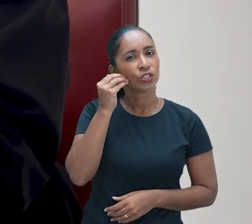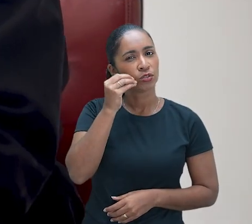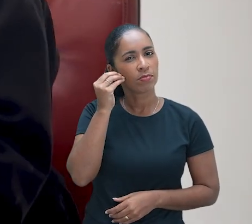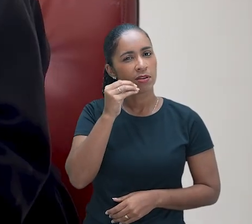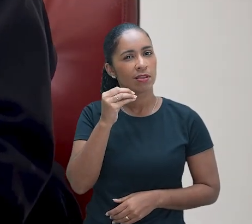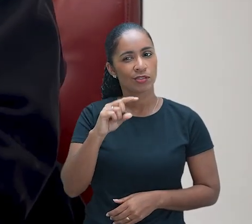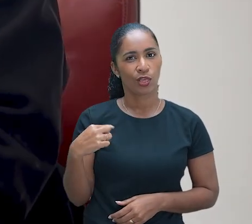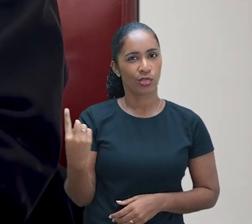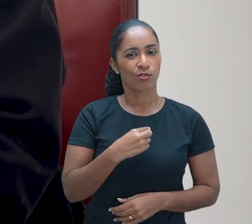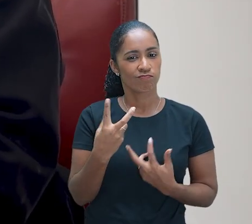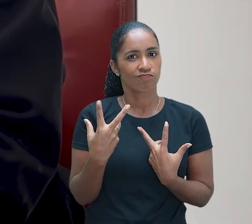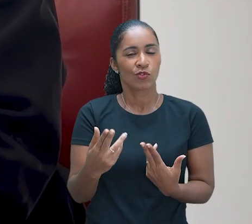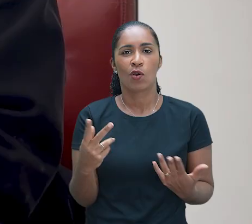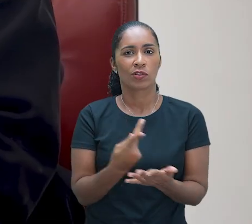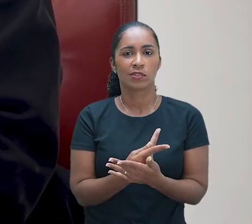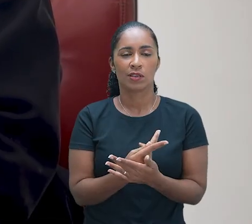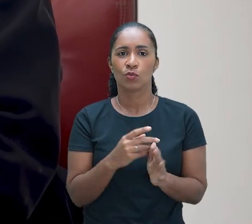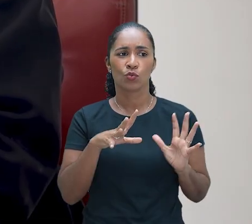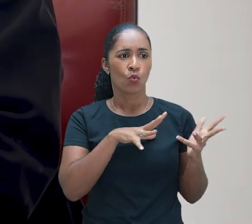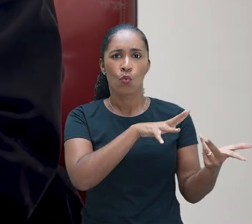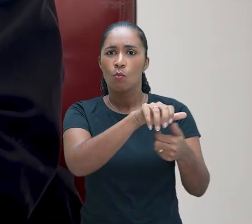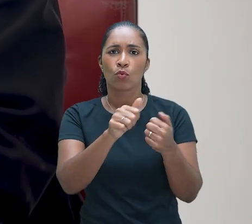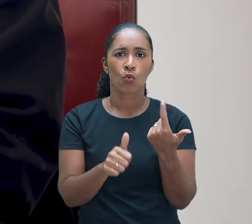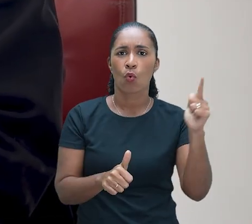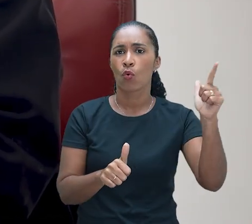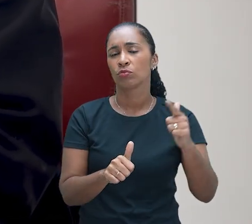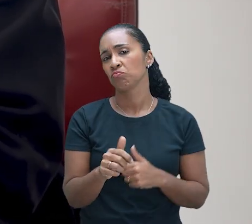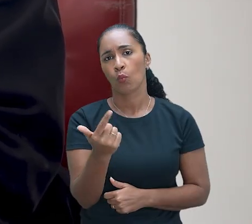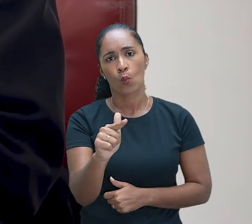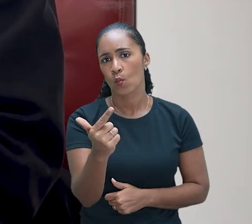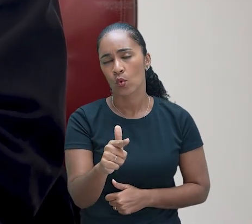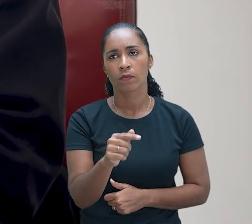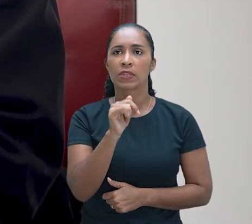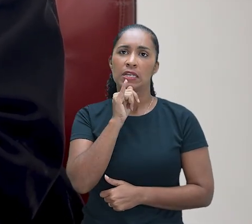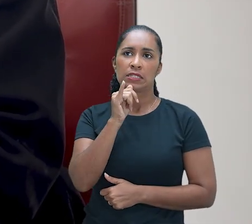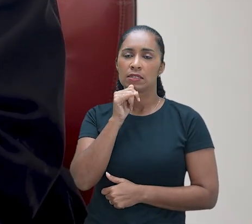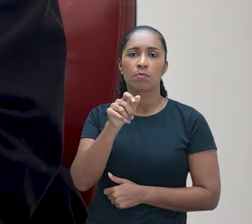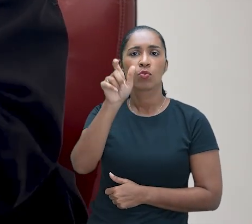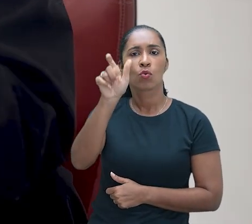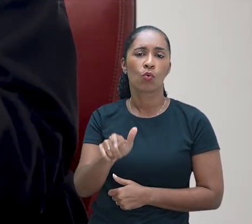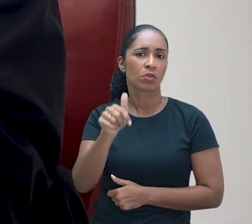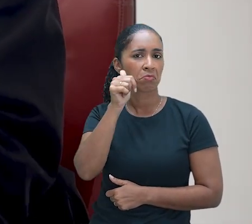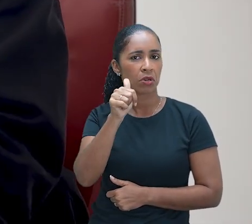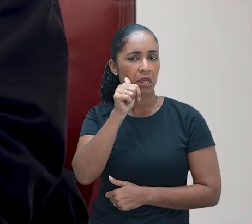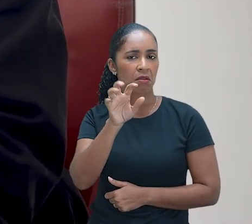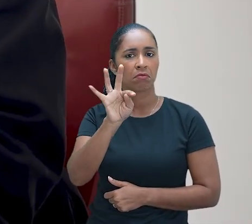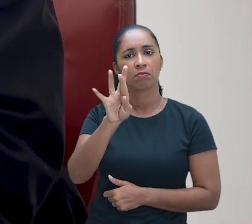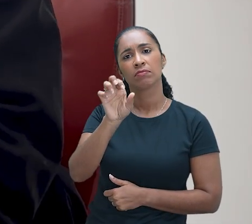Experiências como a nossa não existiu no mundo. Não existe outra Teresa Cristina no mundo